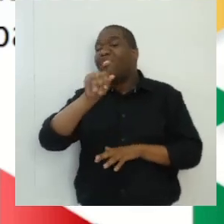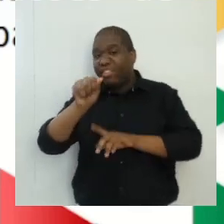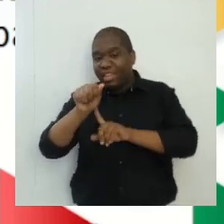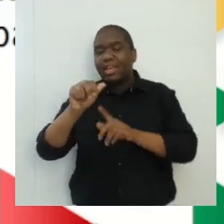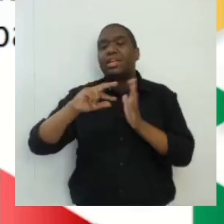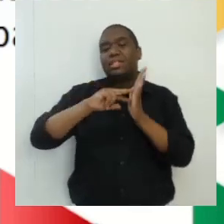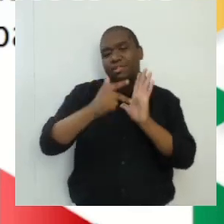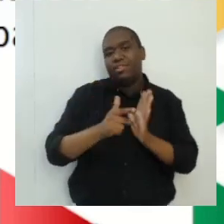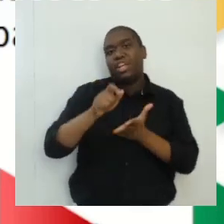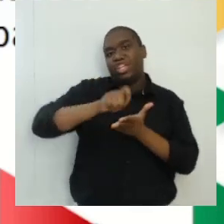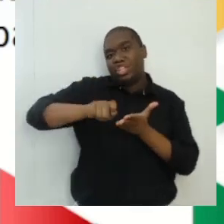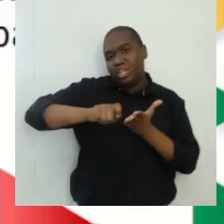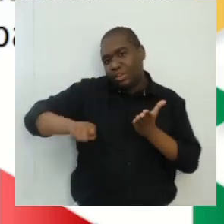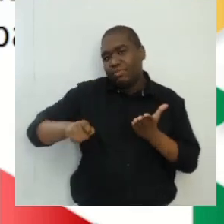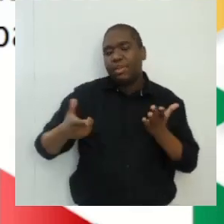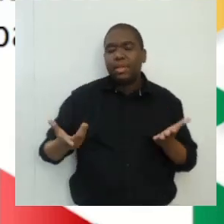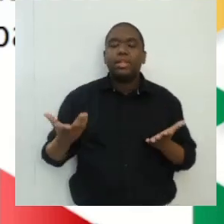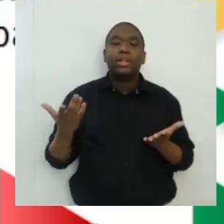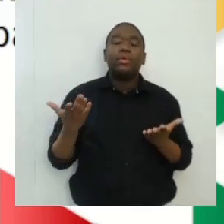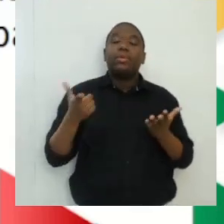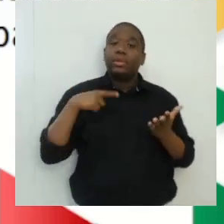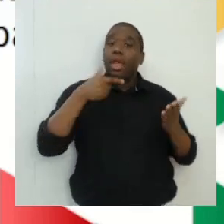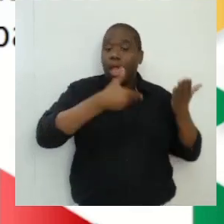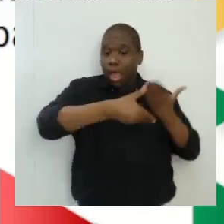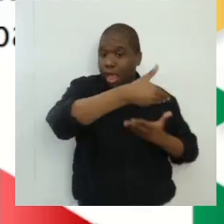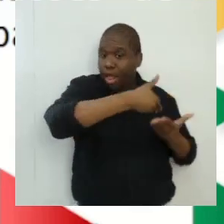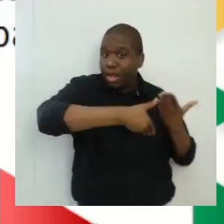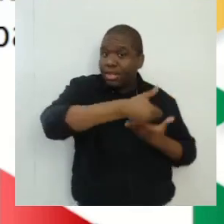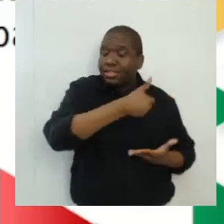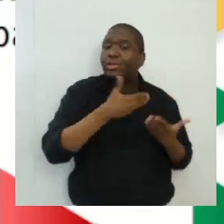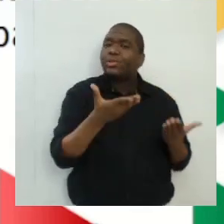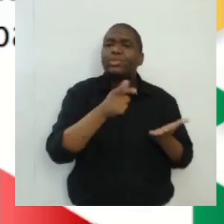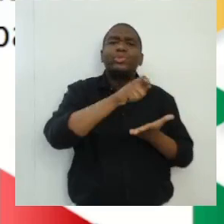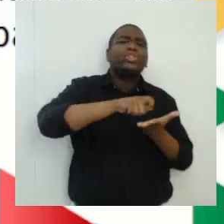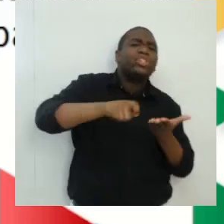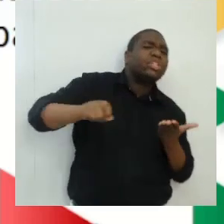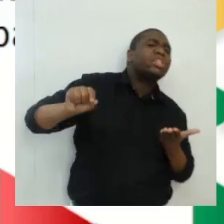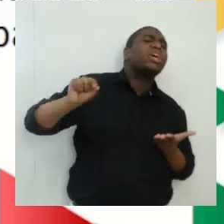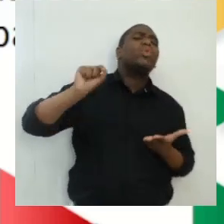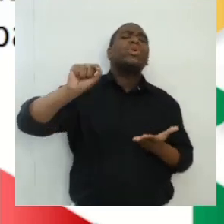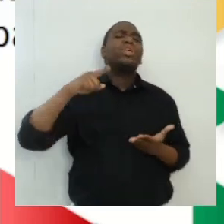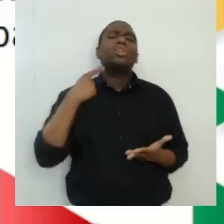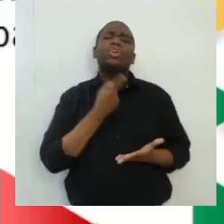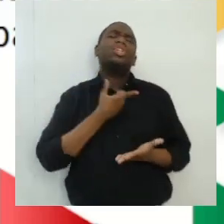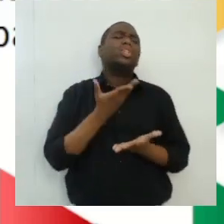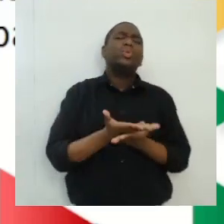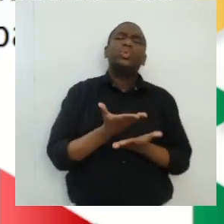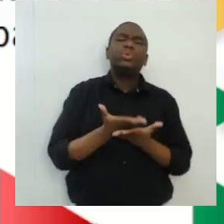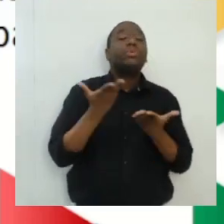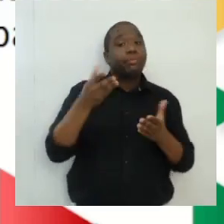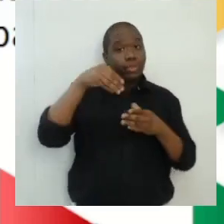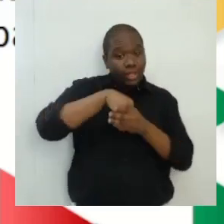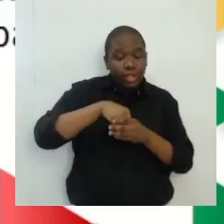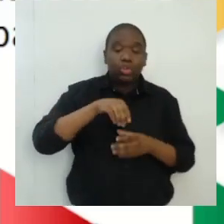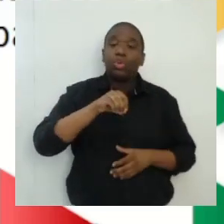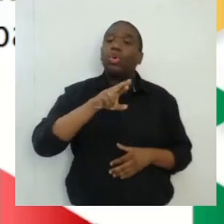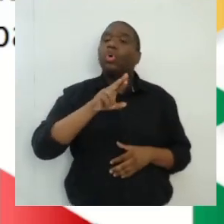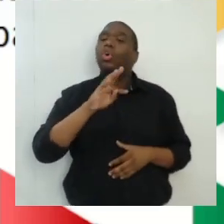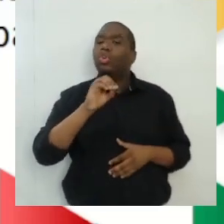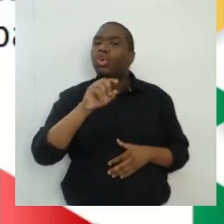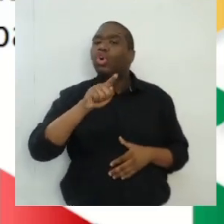correta. Com relação à ortografia, o que é que a gente estuda, né? Na ortografia ela vem inserida